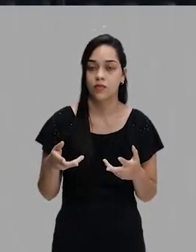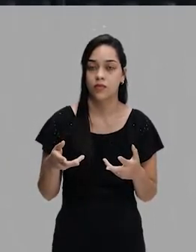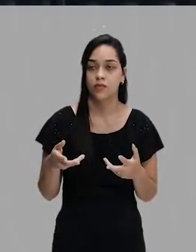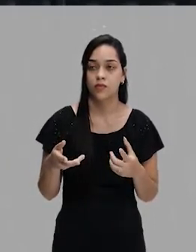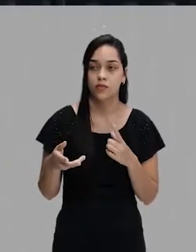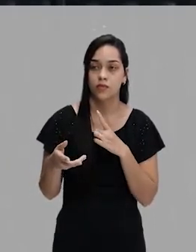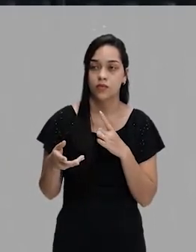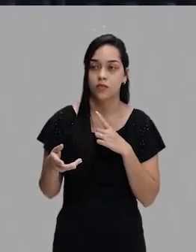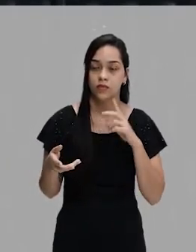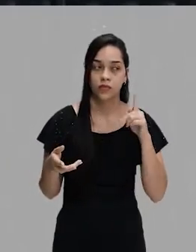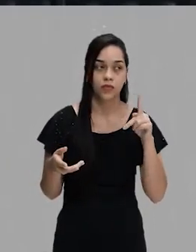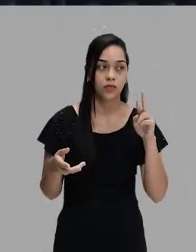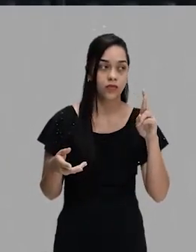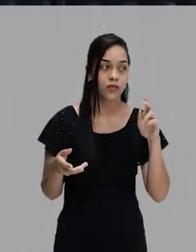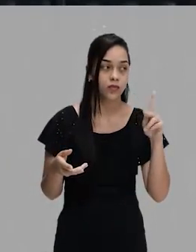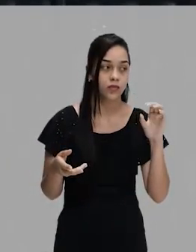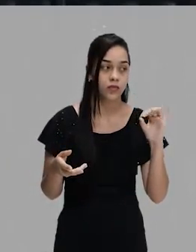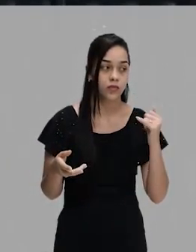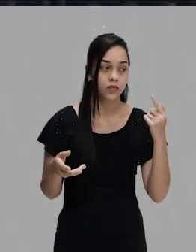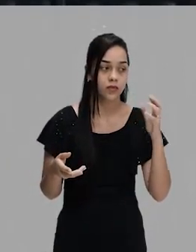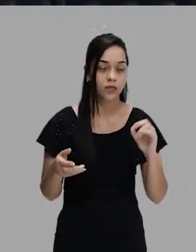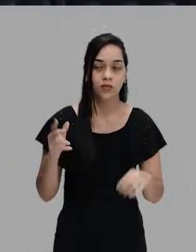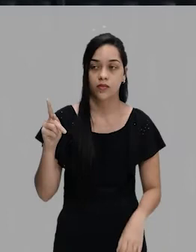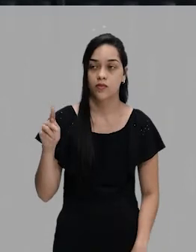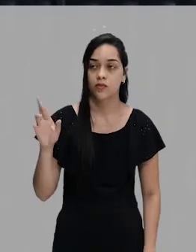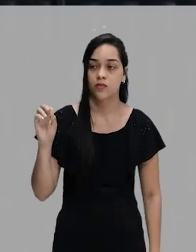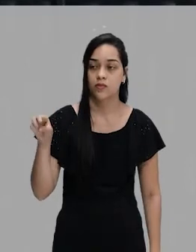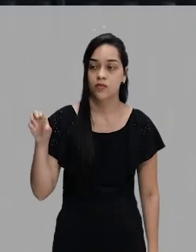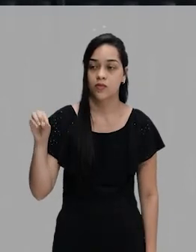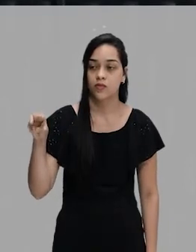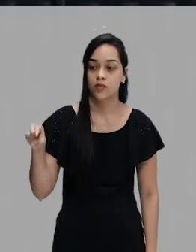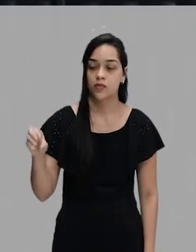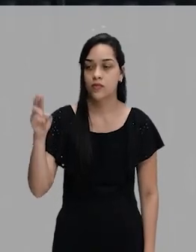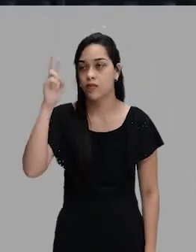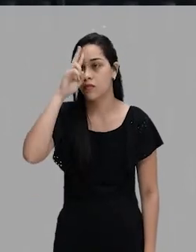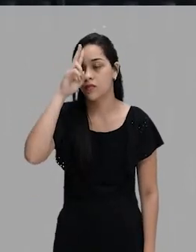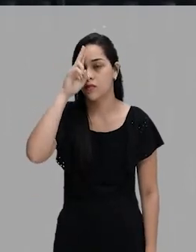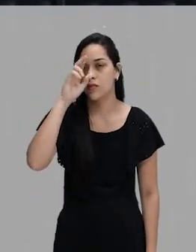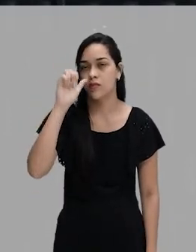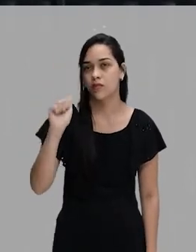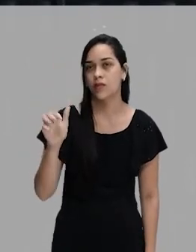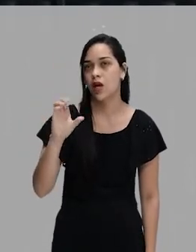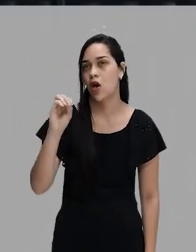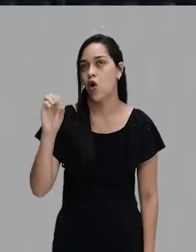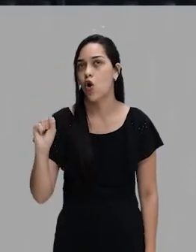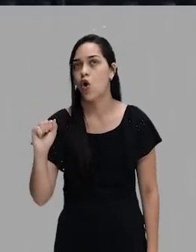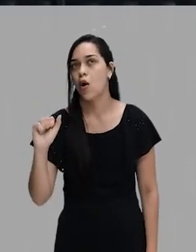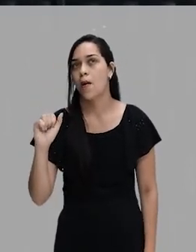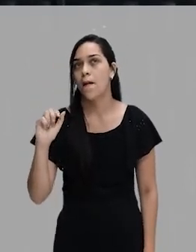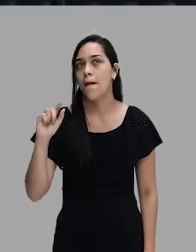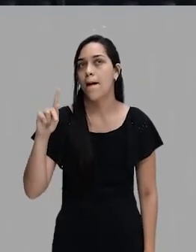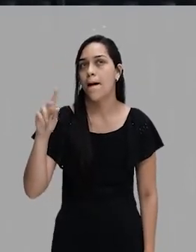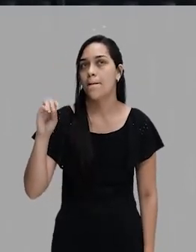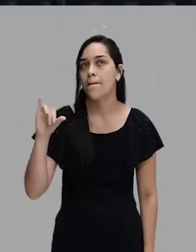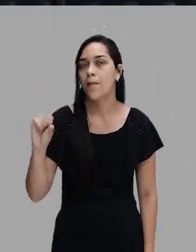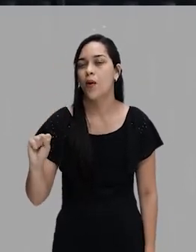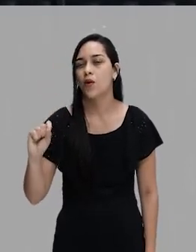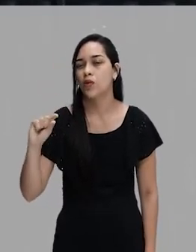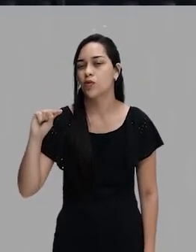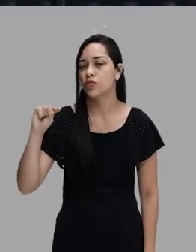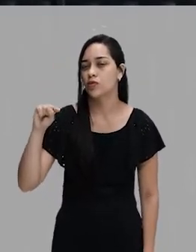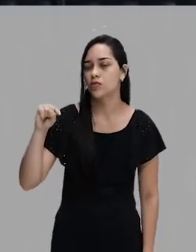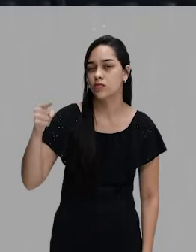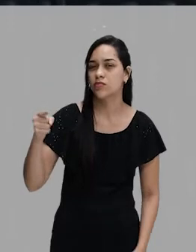contraído, né? Preposição e pronome. Lembrando das preposições, a, ante, até, após, com, contra,